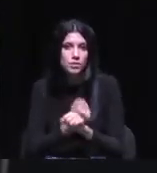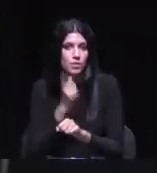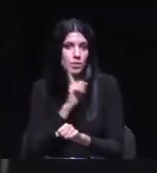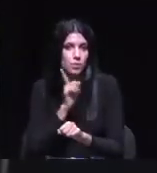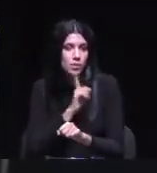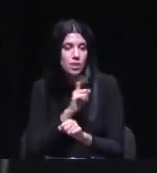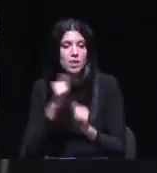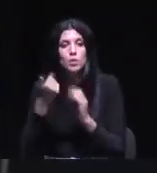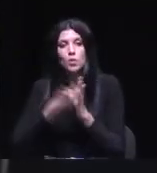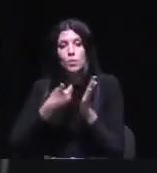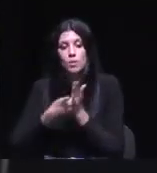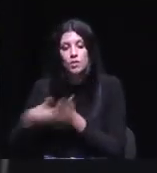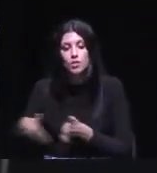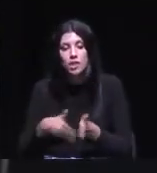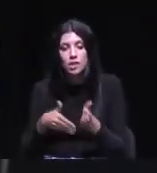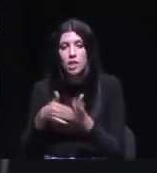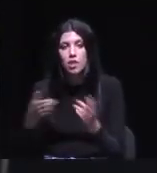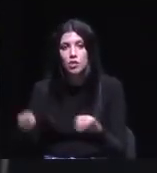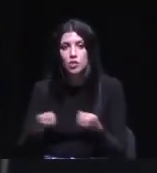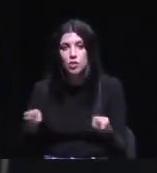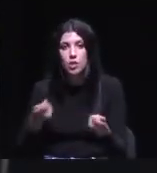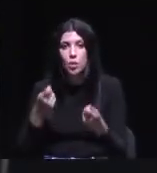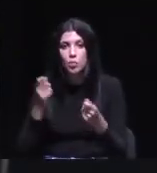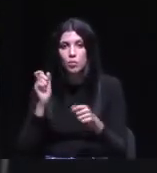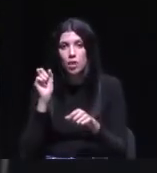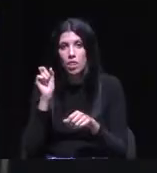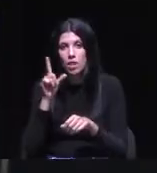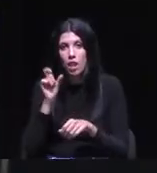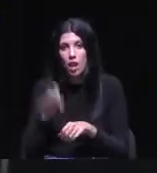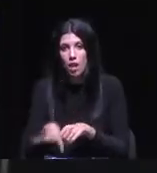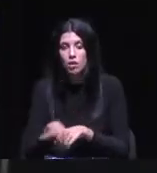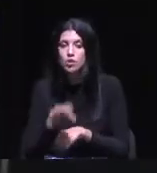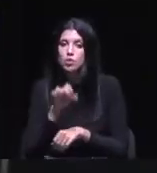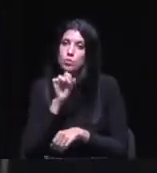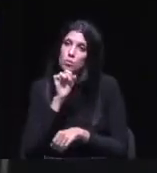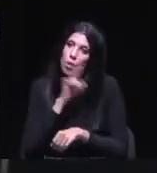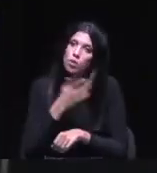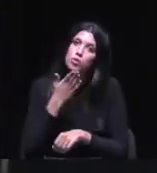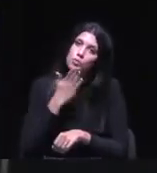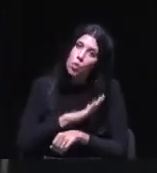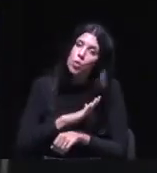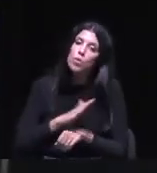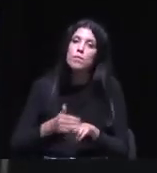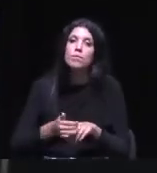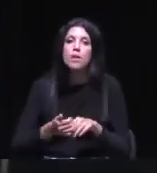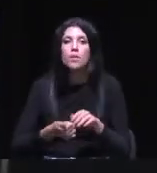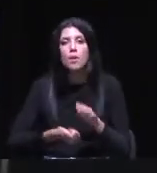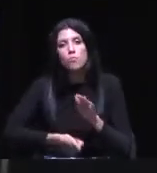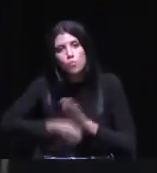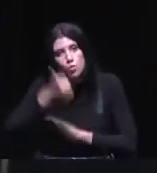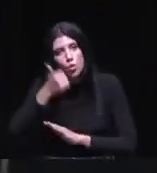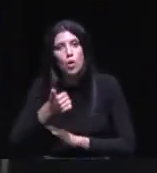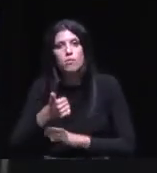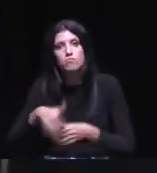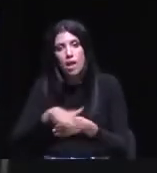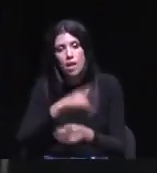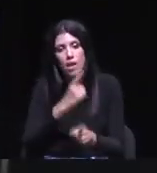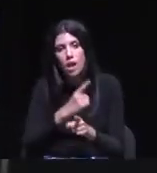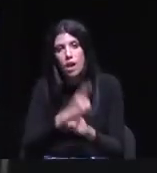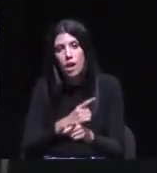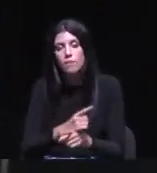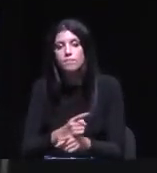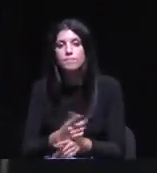documento estratégico de gestão de resíduos constitua também mais um contributo para essa melhoria. Depois,